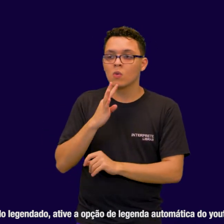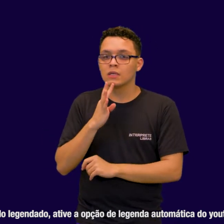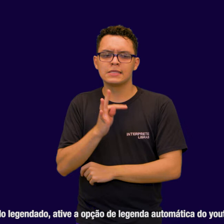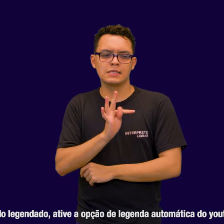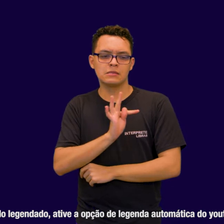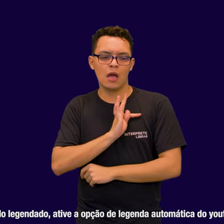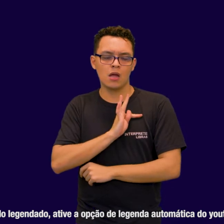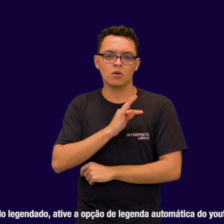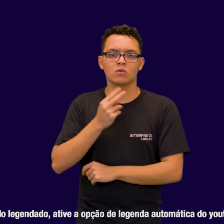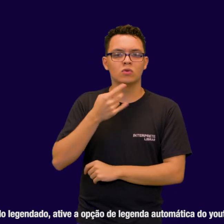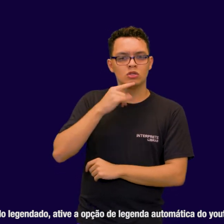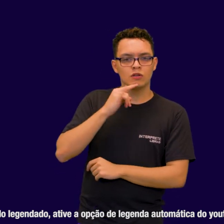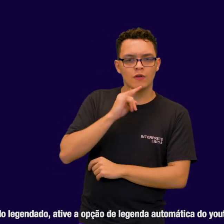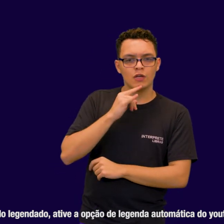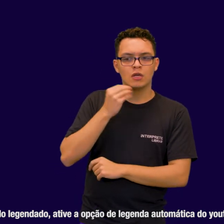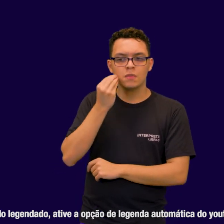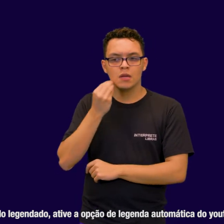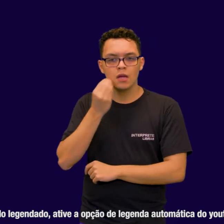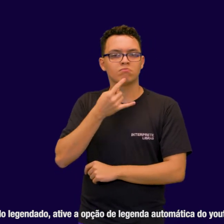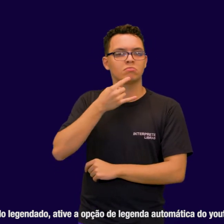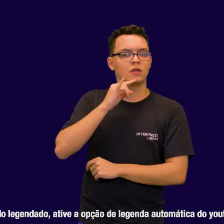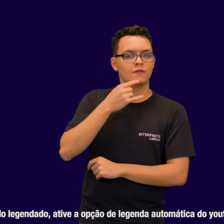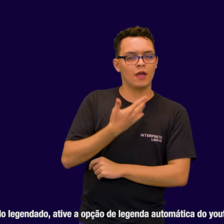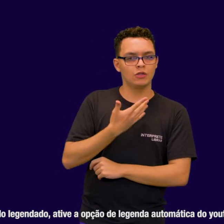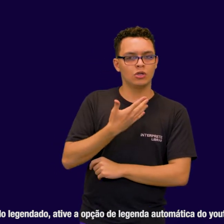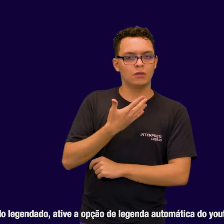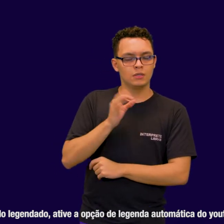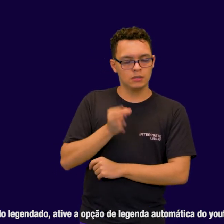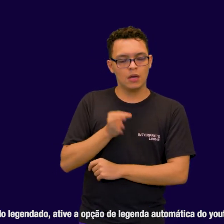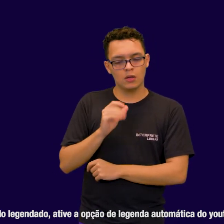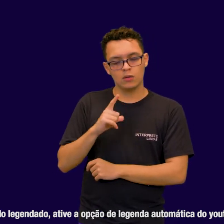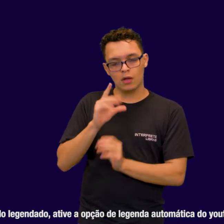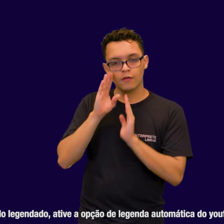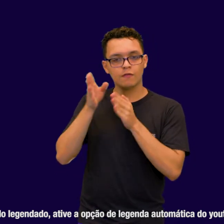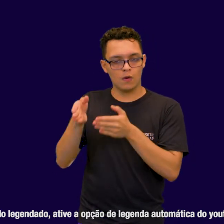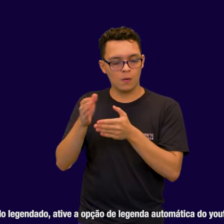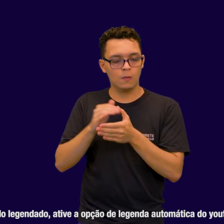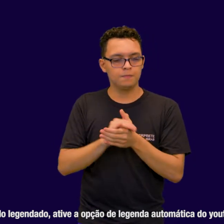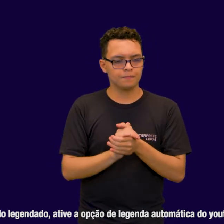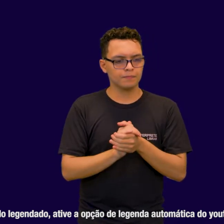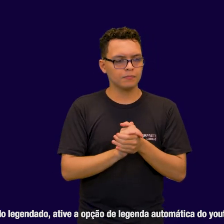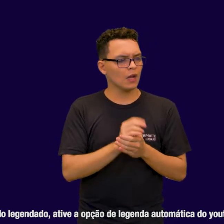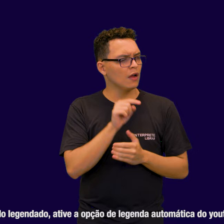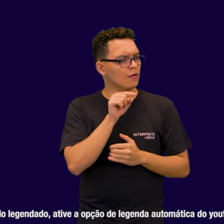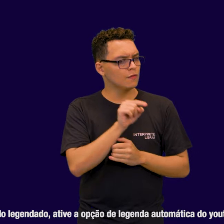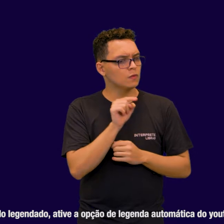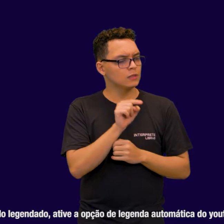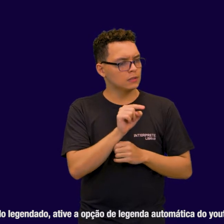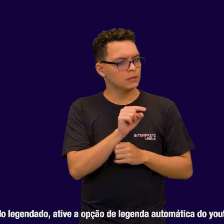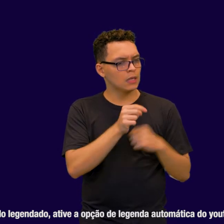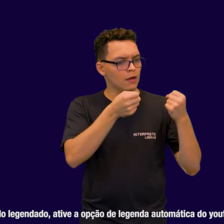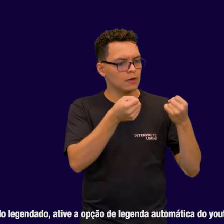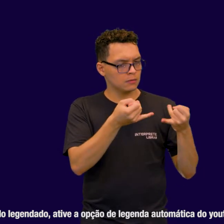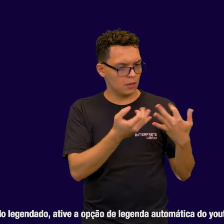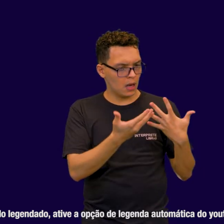técnico cervejeiro, sommelier de cerveja, que seja alguma especialização nessa área. É um pouco do que você vai